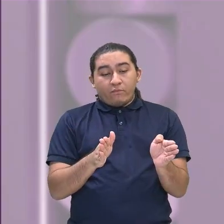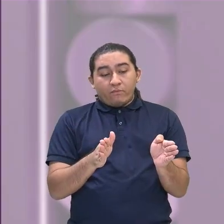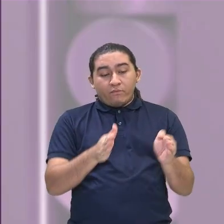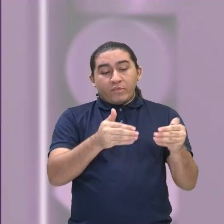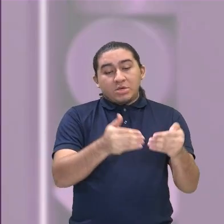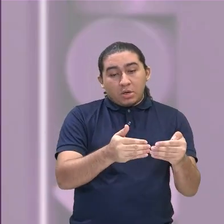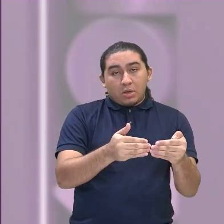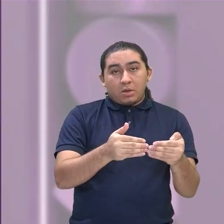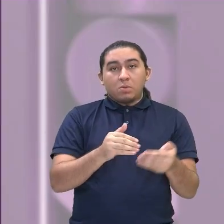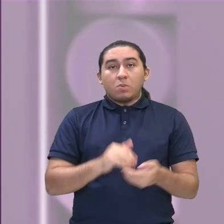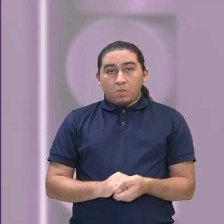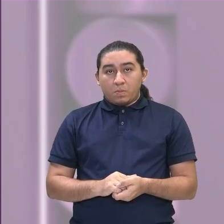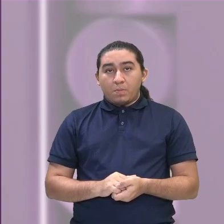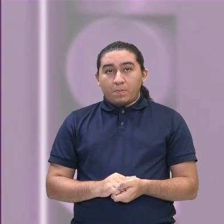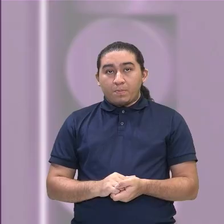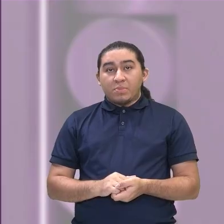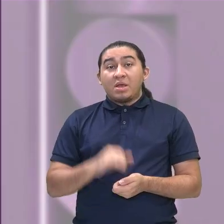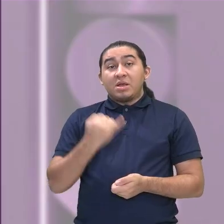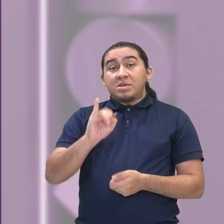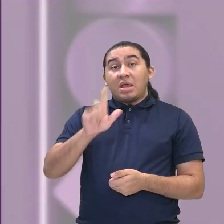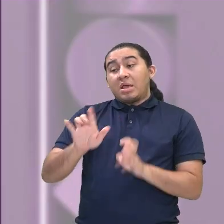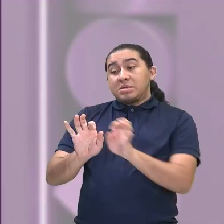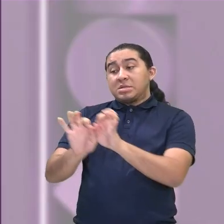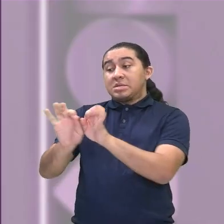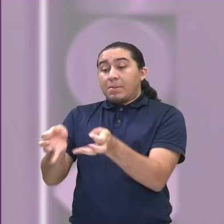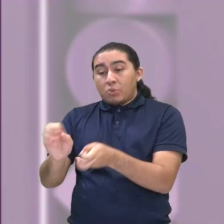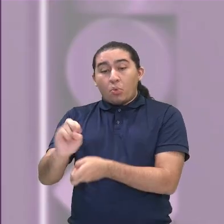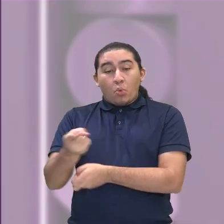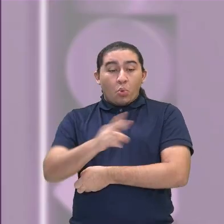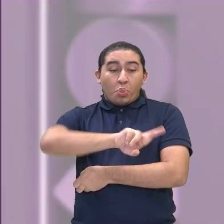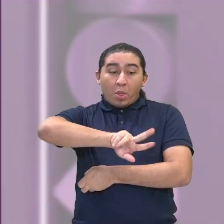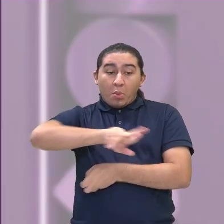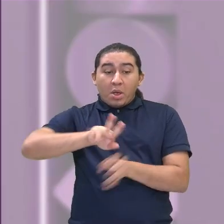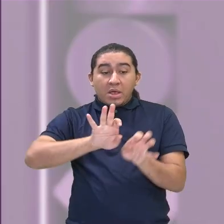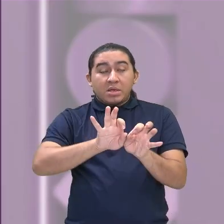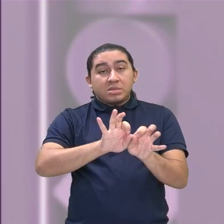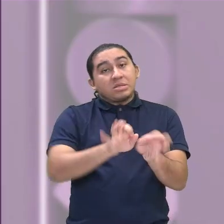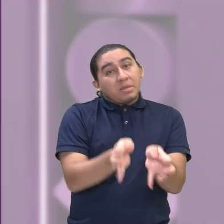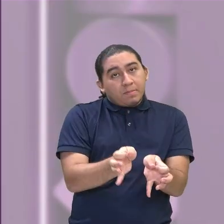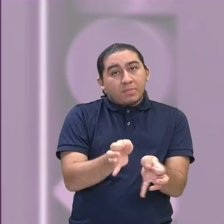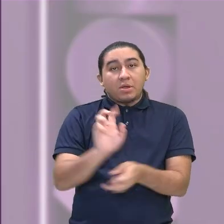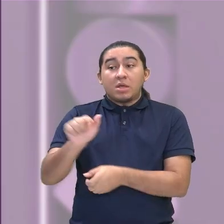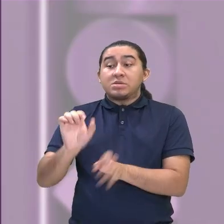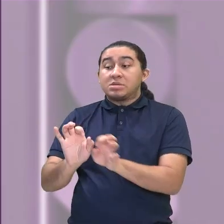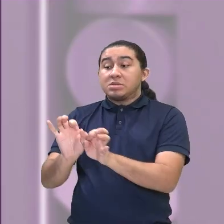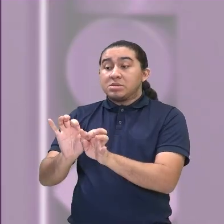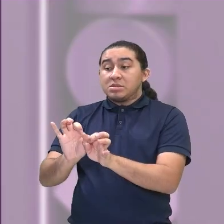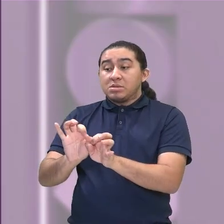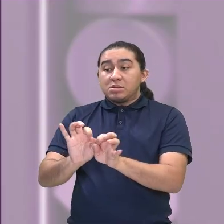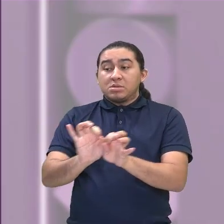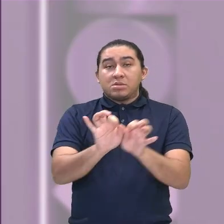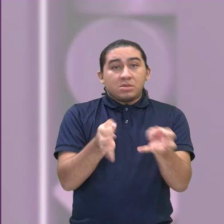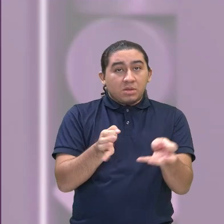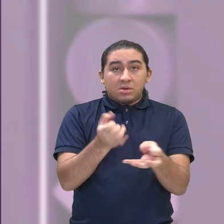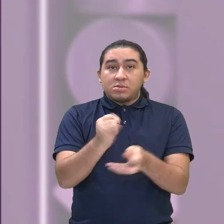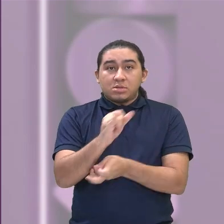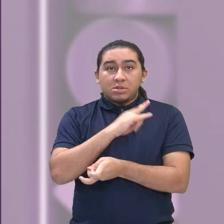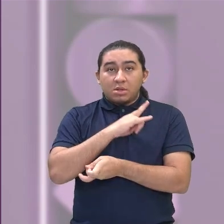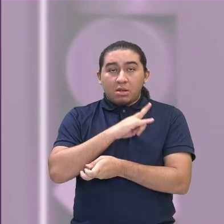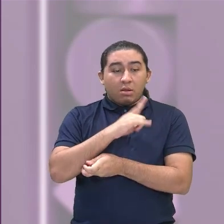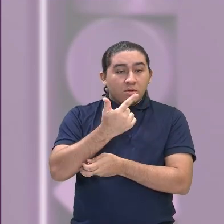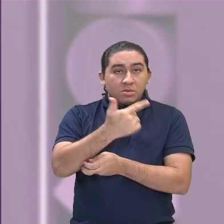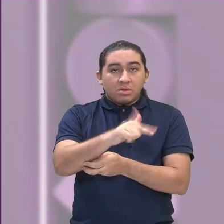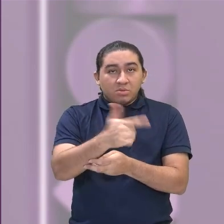ser simples e não simples. Ela vai ser uma linha não simples quando? Quando há cruzamentos. Beleza?